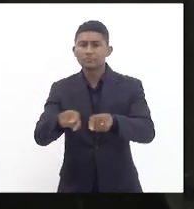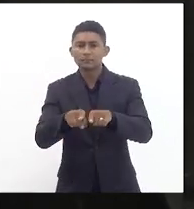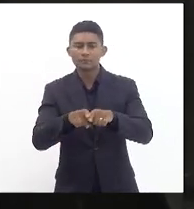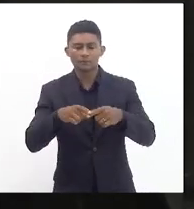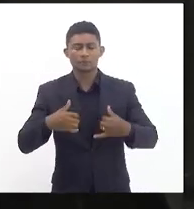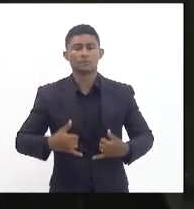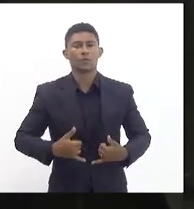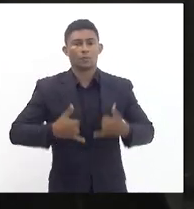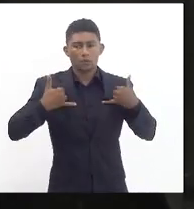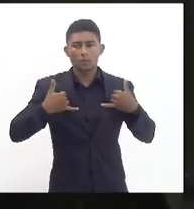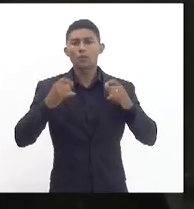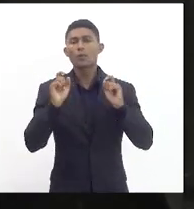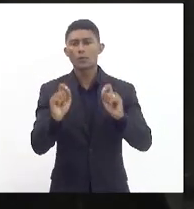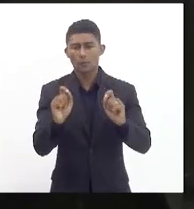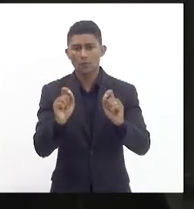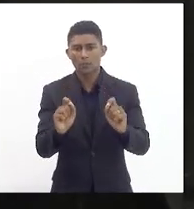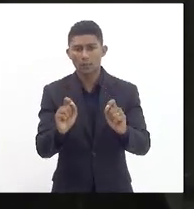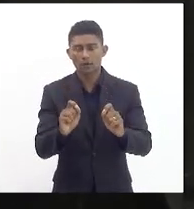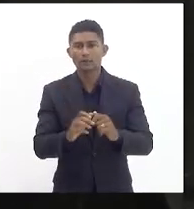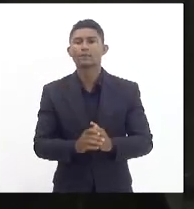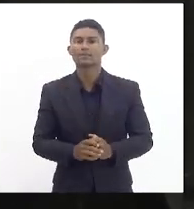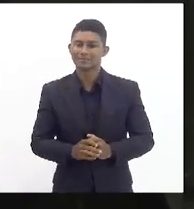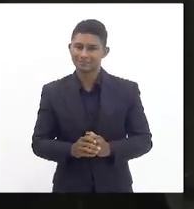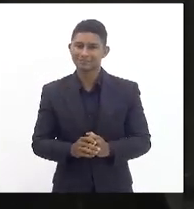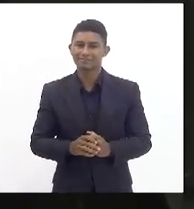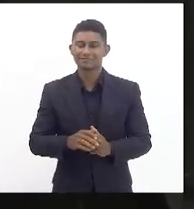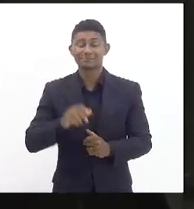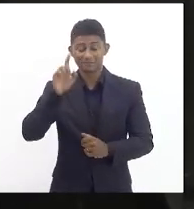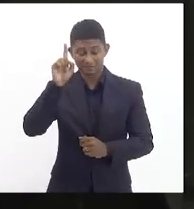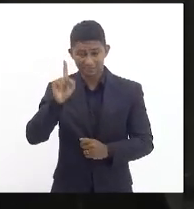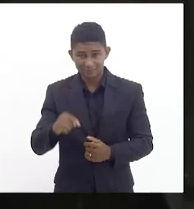orgulho da nossa matriz